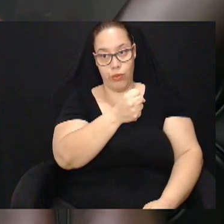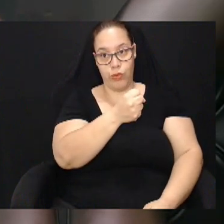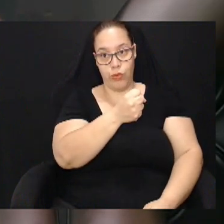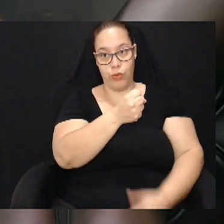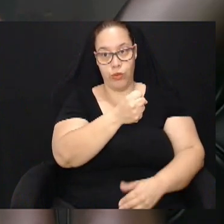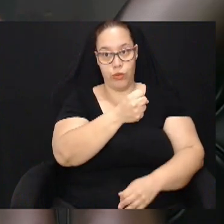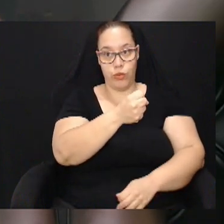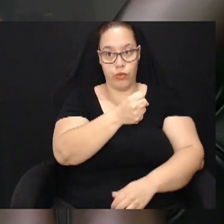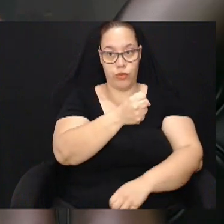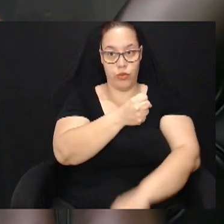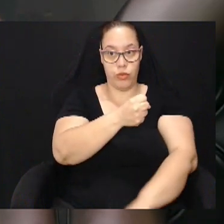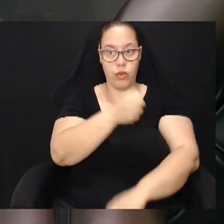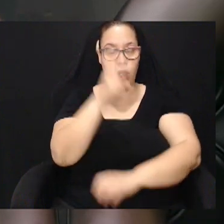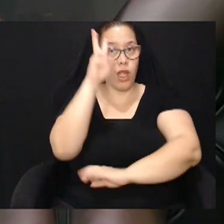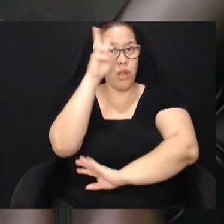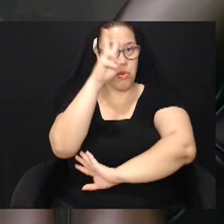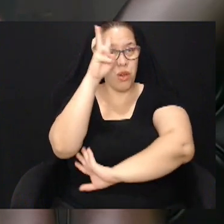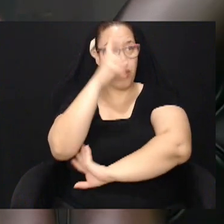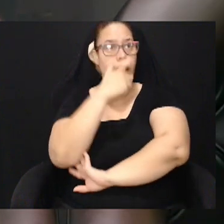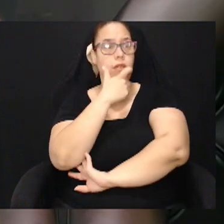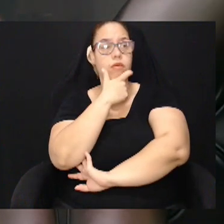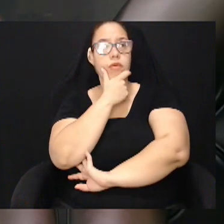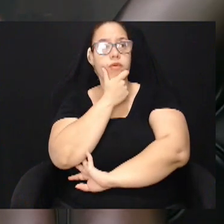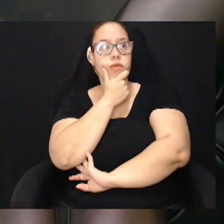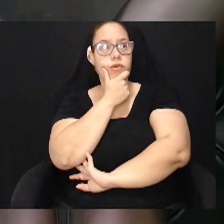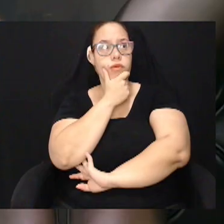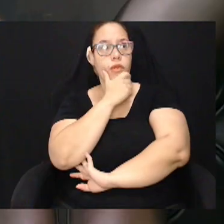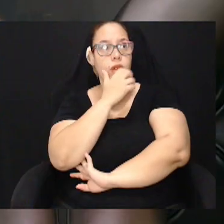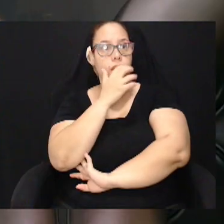me lembro que, assim, eu fiquei em choque,